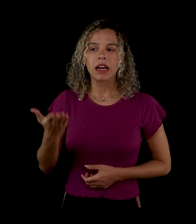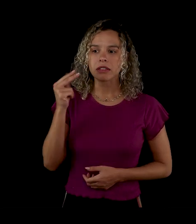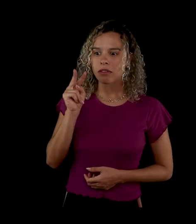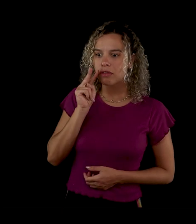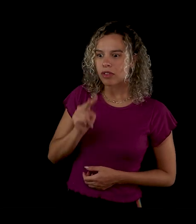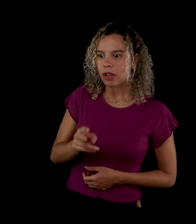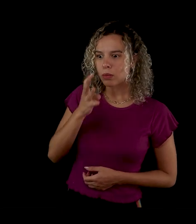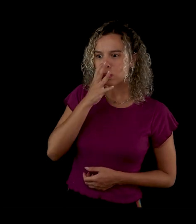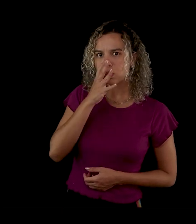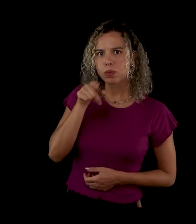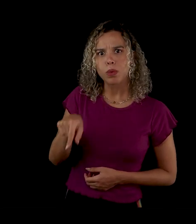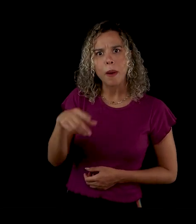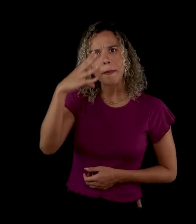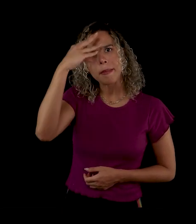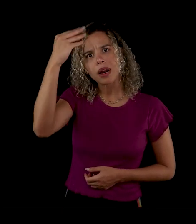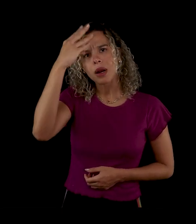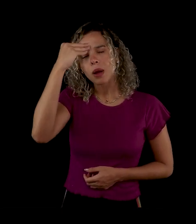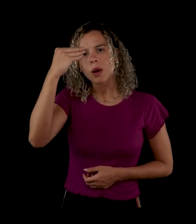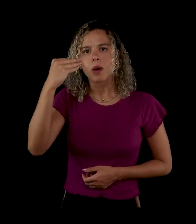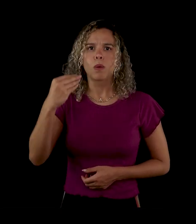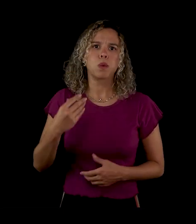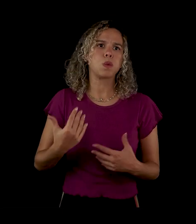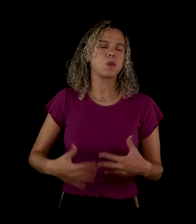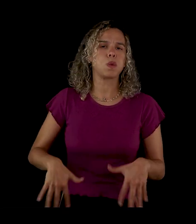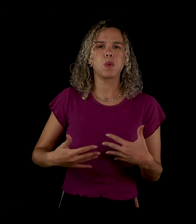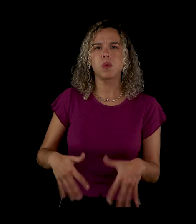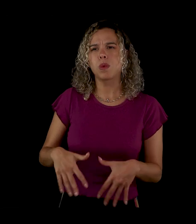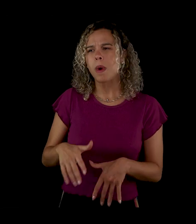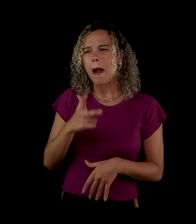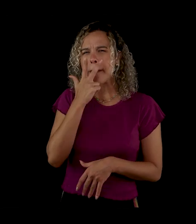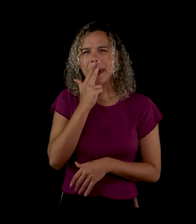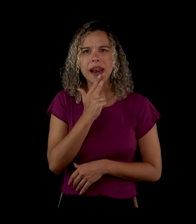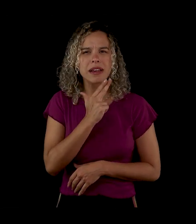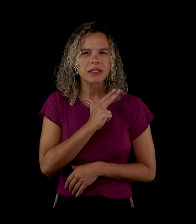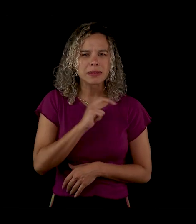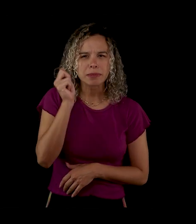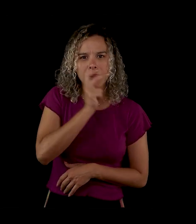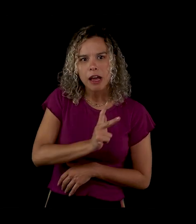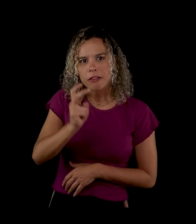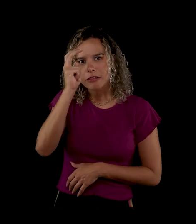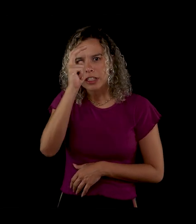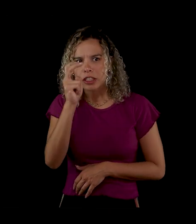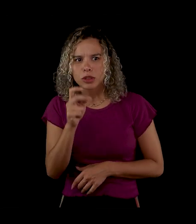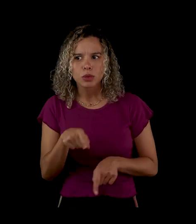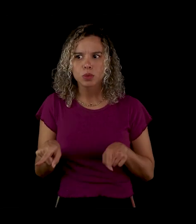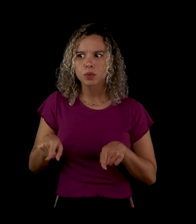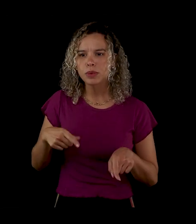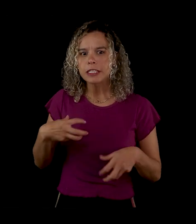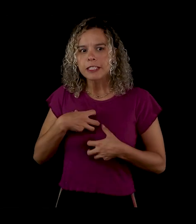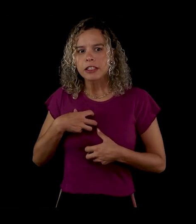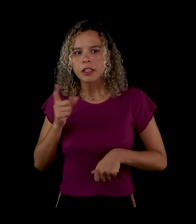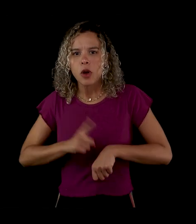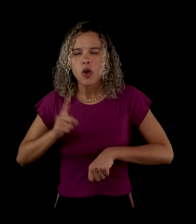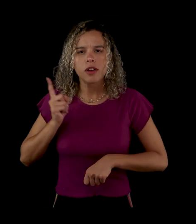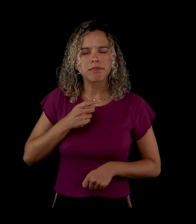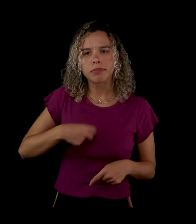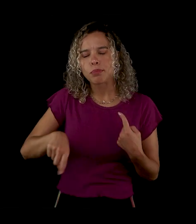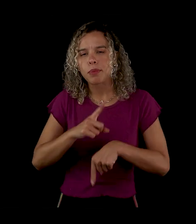se via em Pelé era que ele era uma pessoa inteligente e